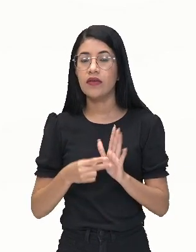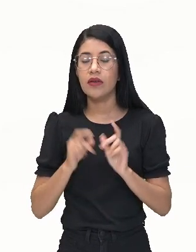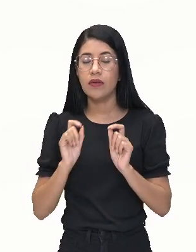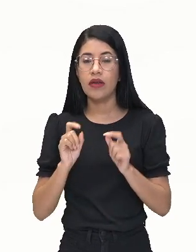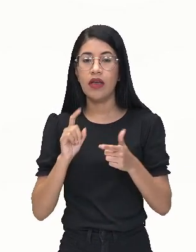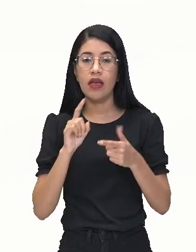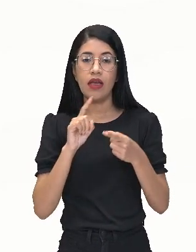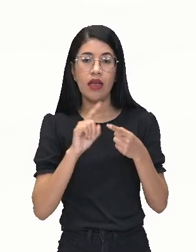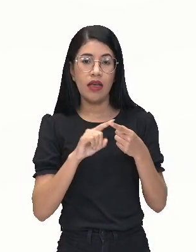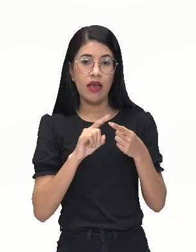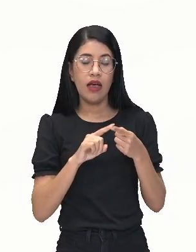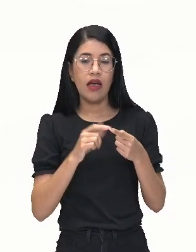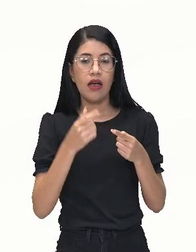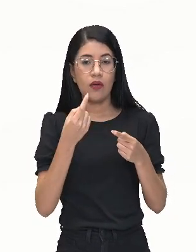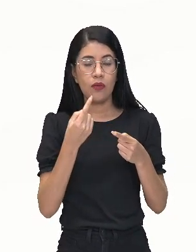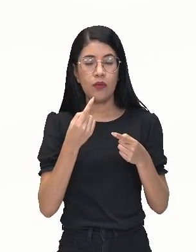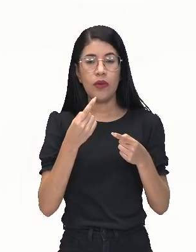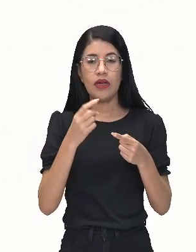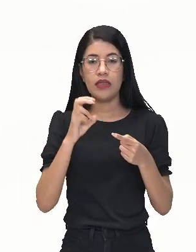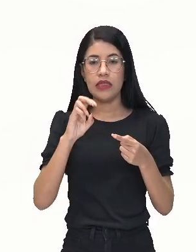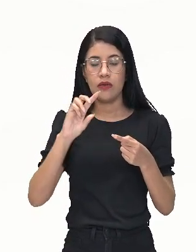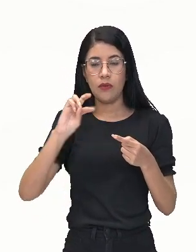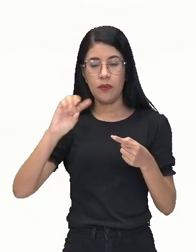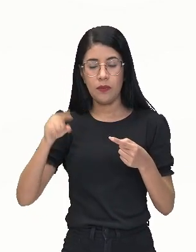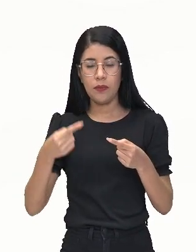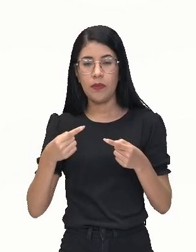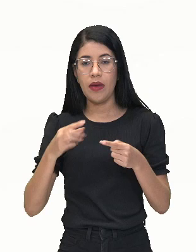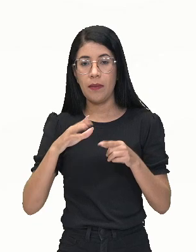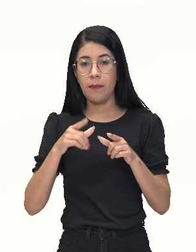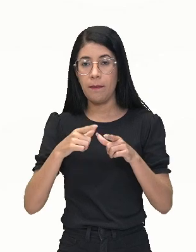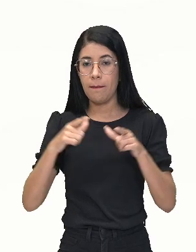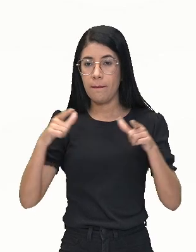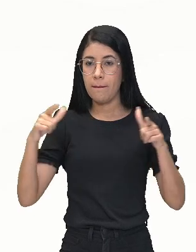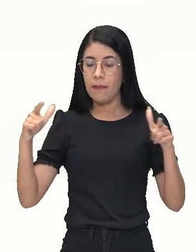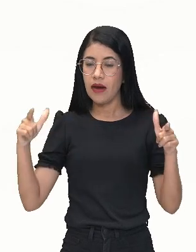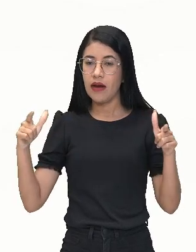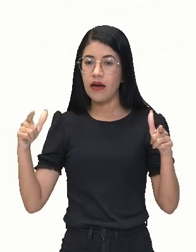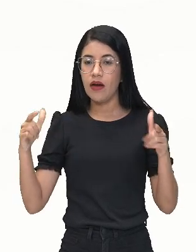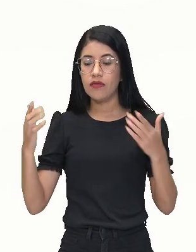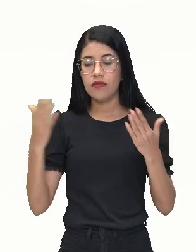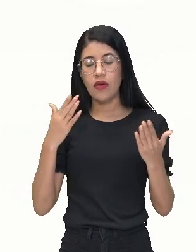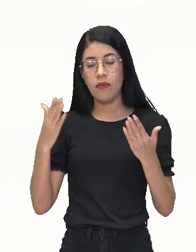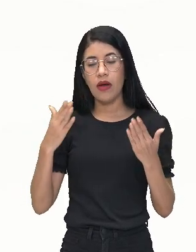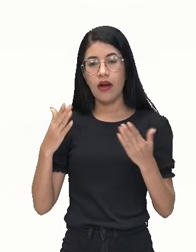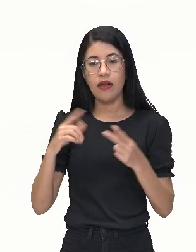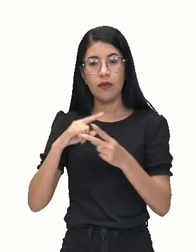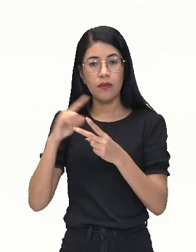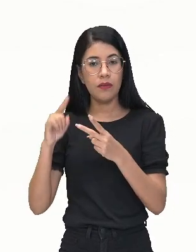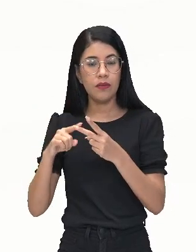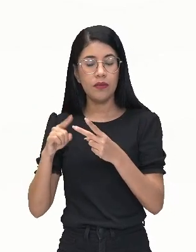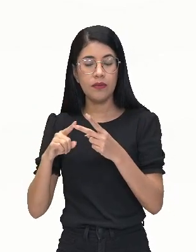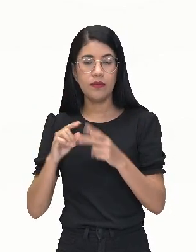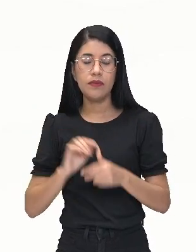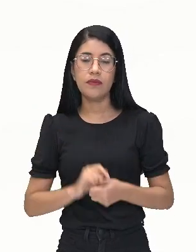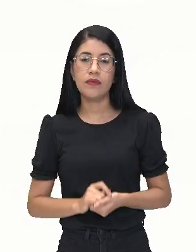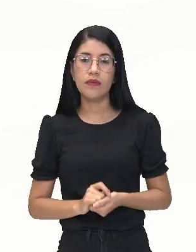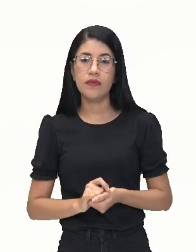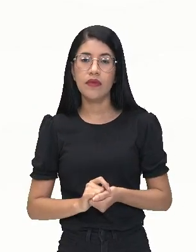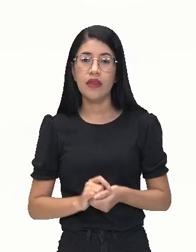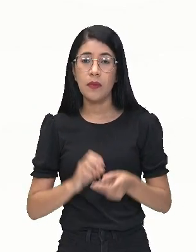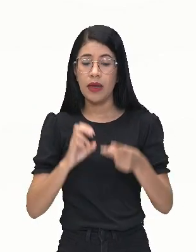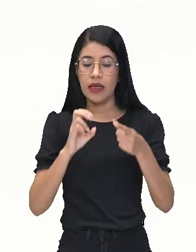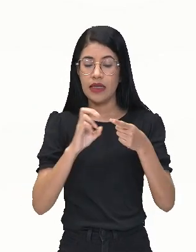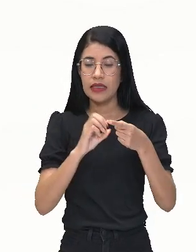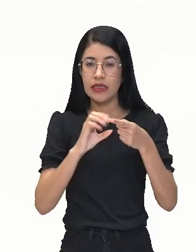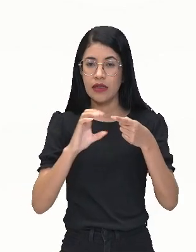é maior do que a segunda. Então, vejam só, esse número aqui é o denominador, aqui é